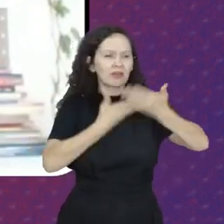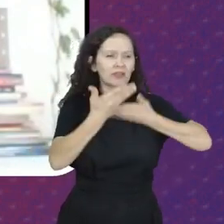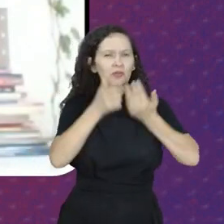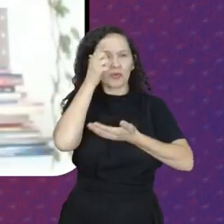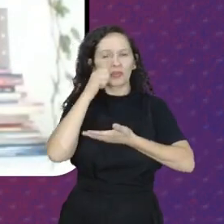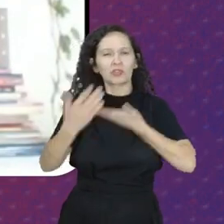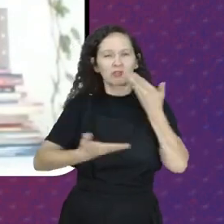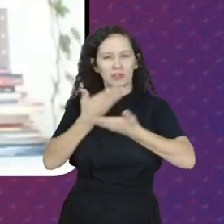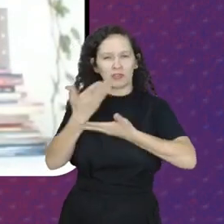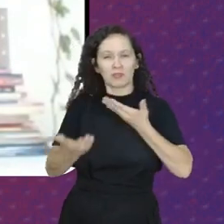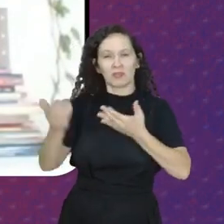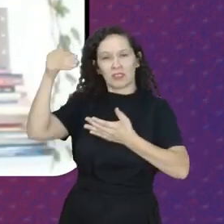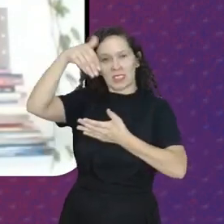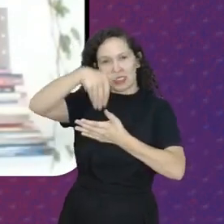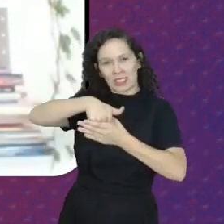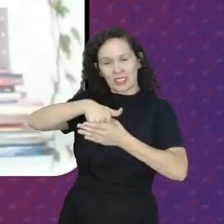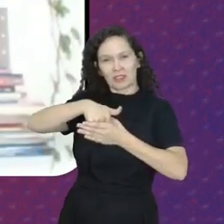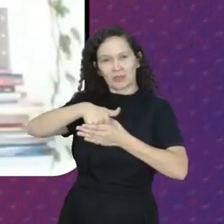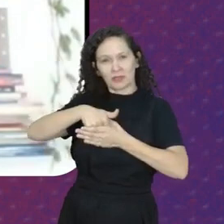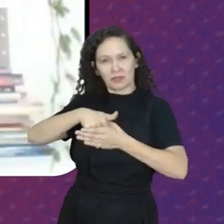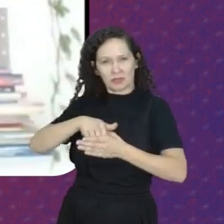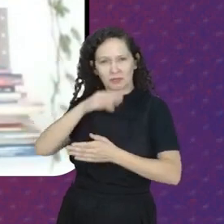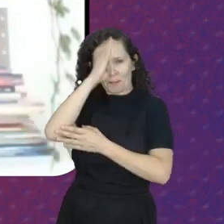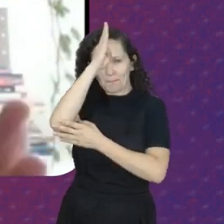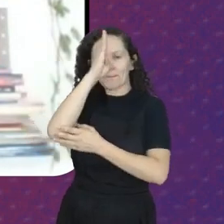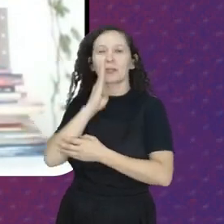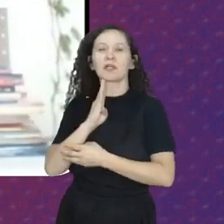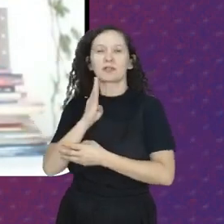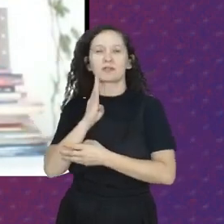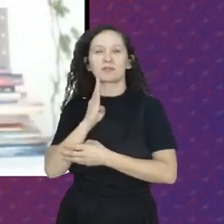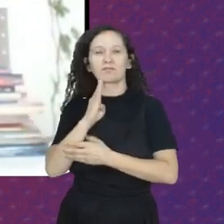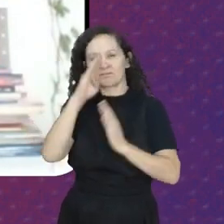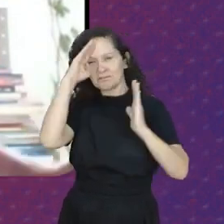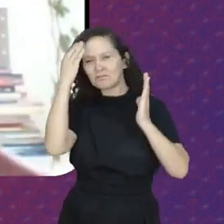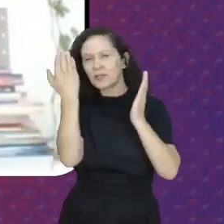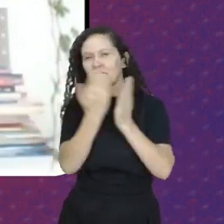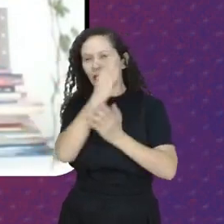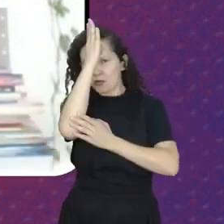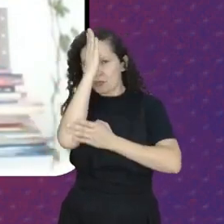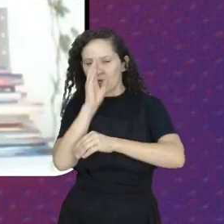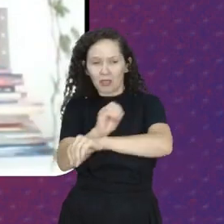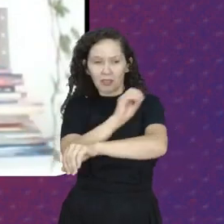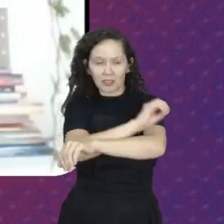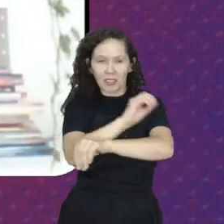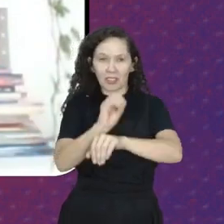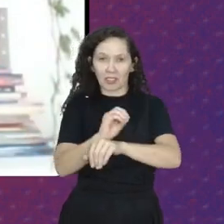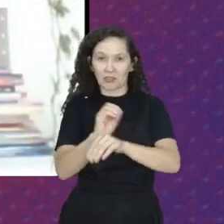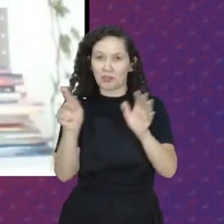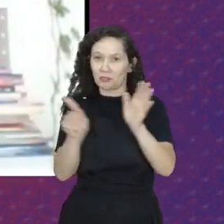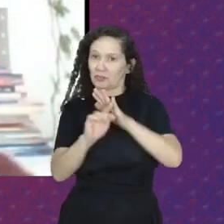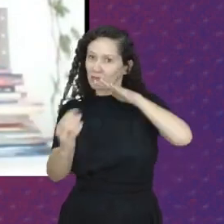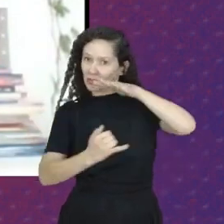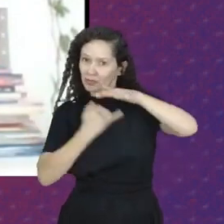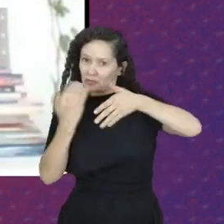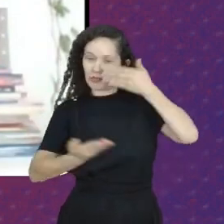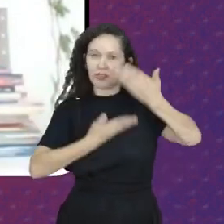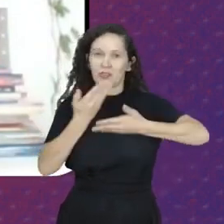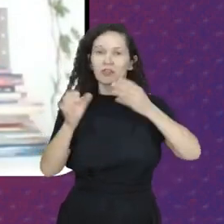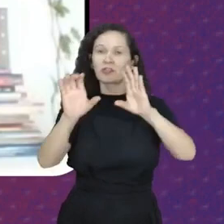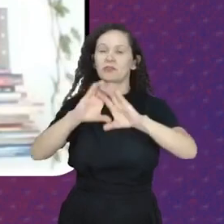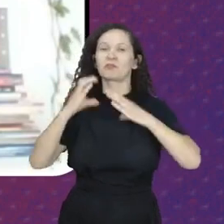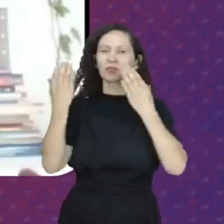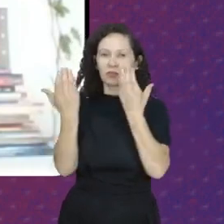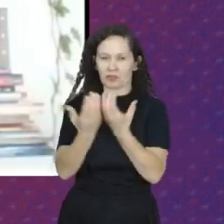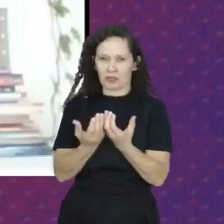atendimento dentro daquele padrão, né, da creche como uma instituição de atendimento